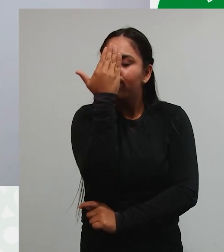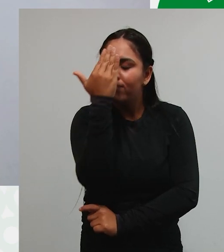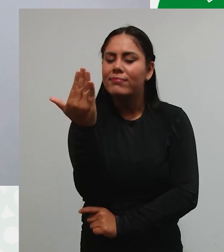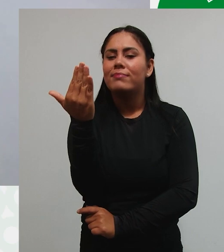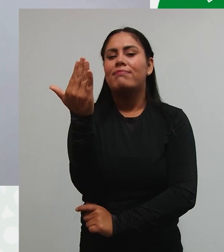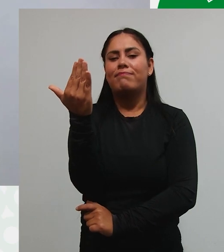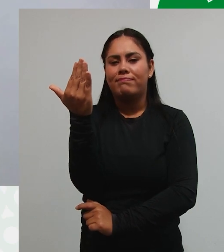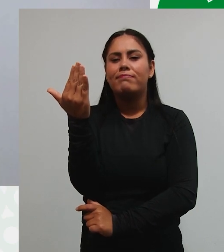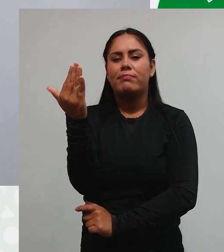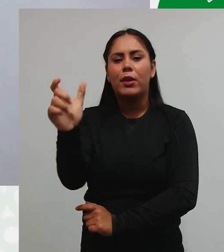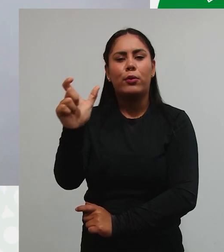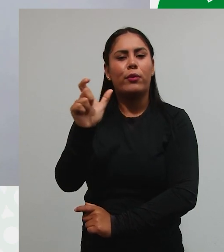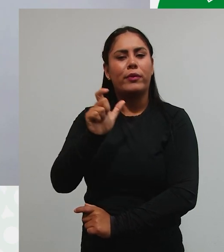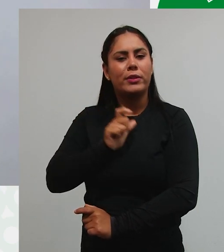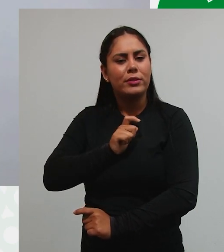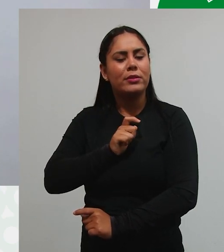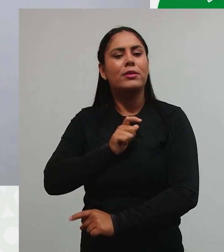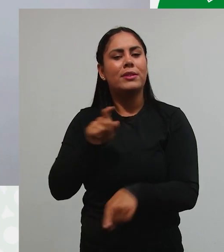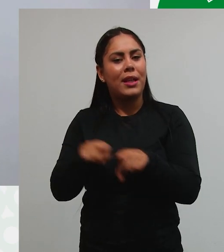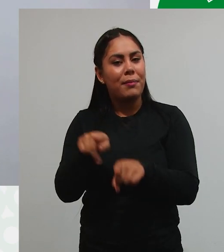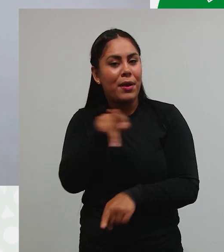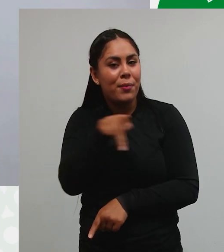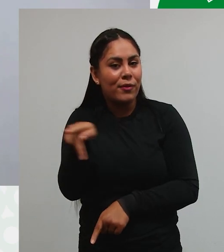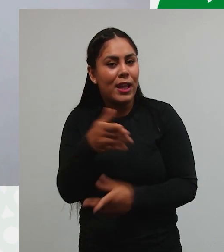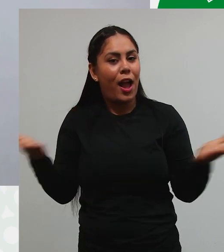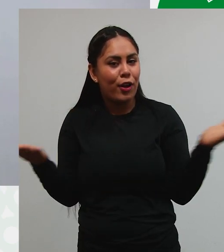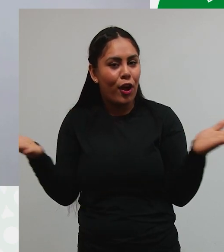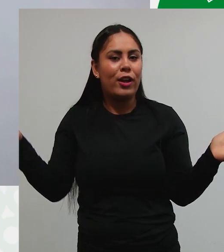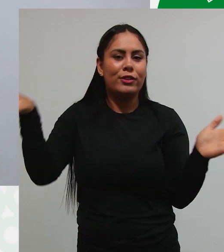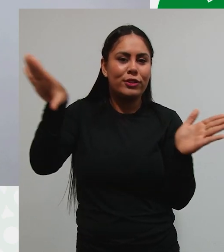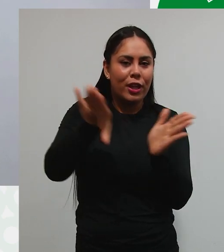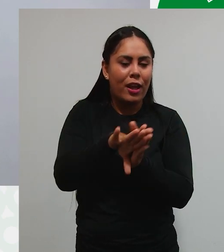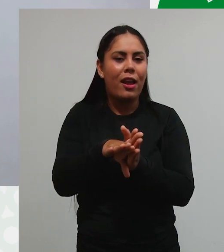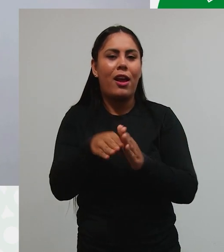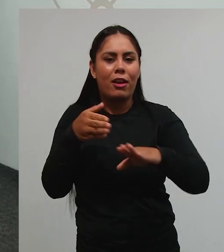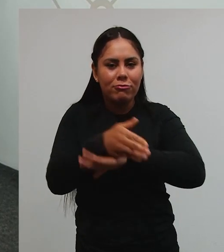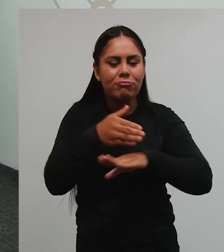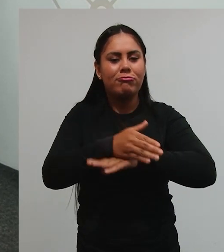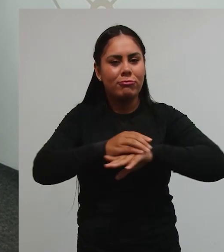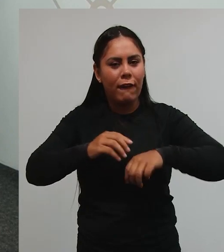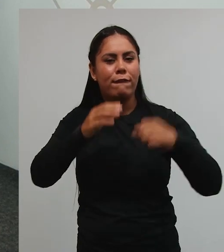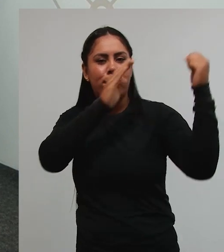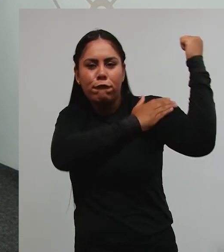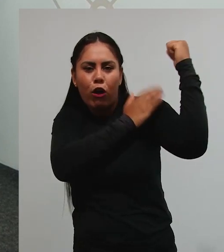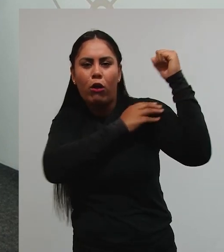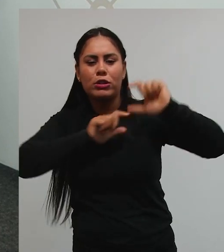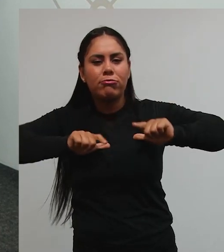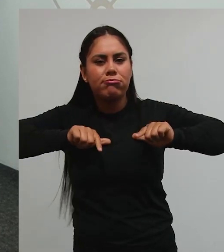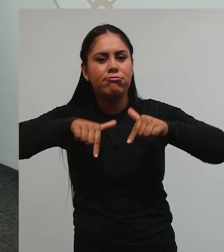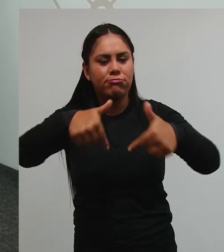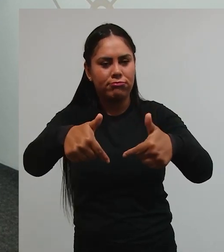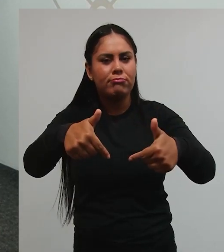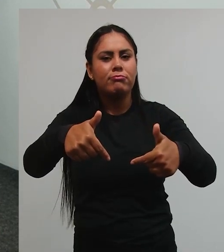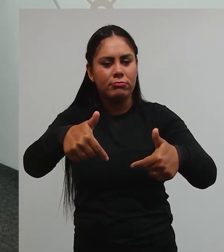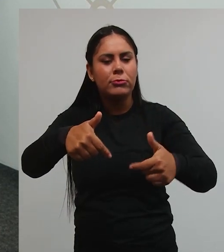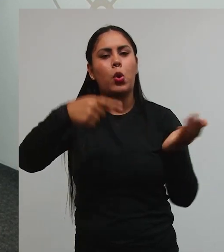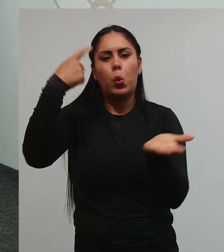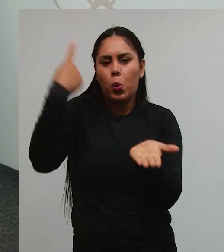essa criatividade de você, né, se dispor realmente, fazer aquilo que faz com amor